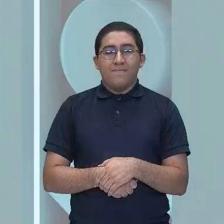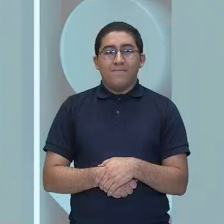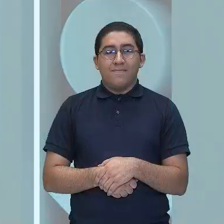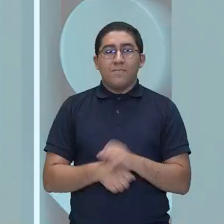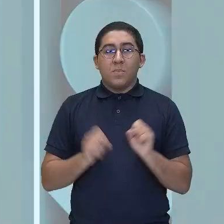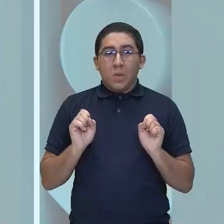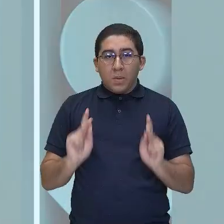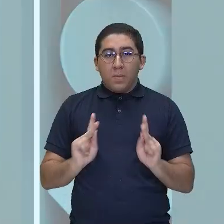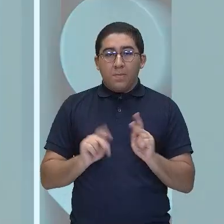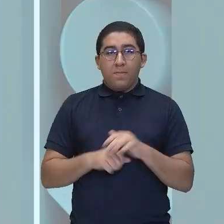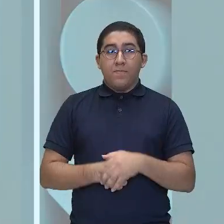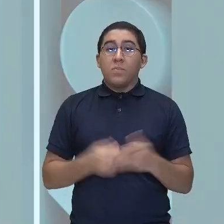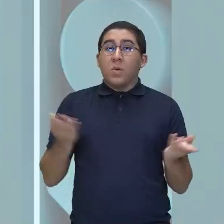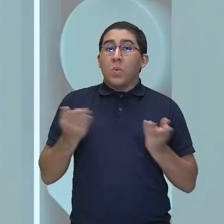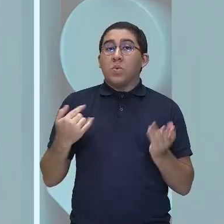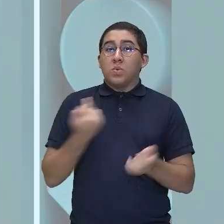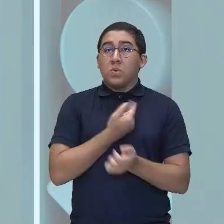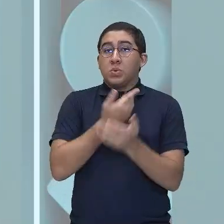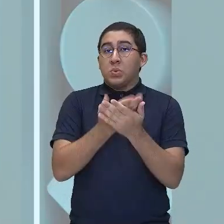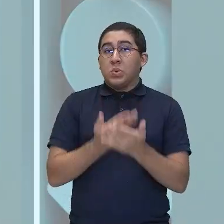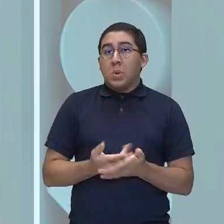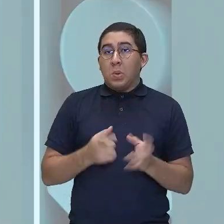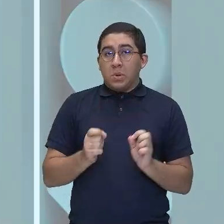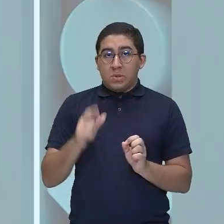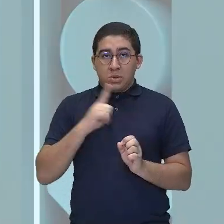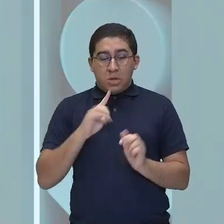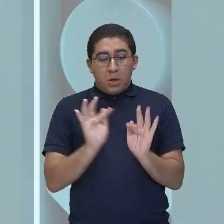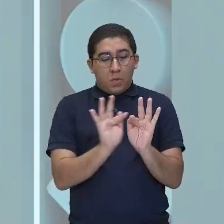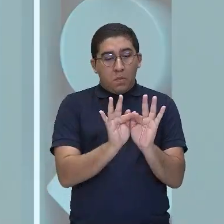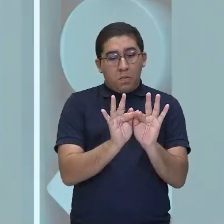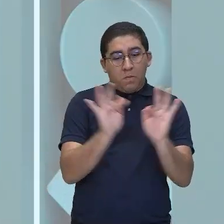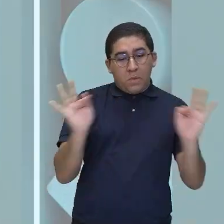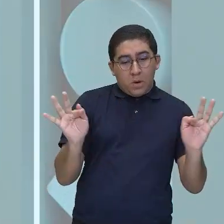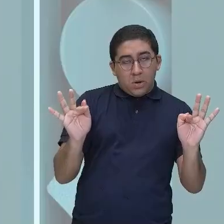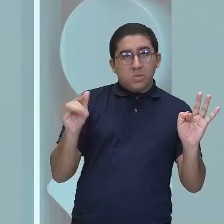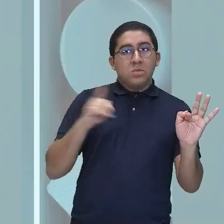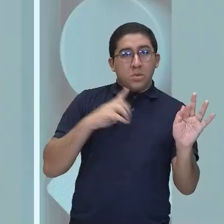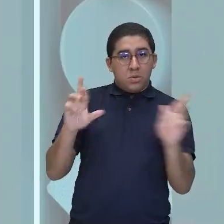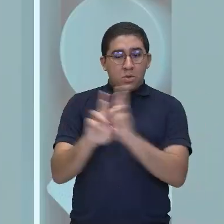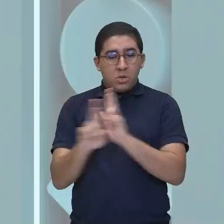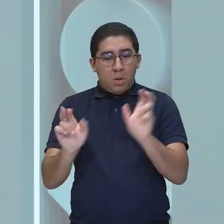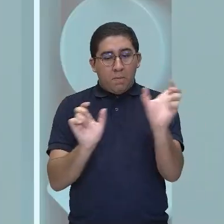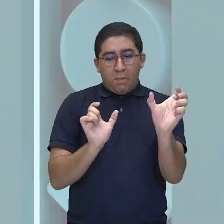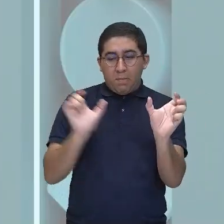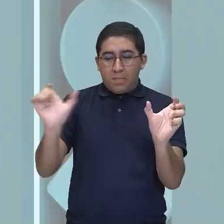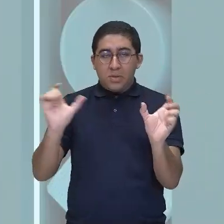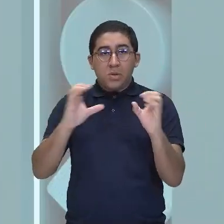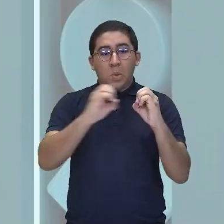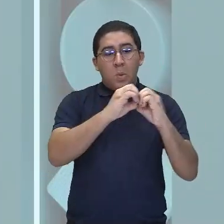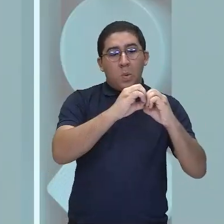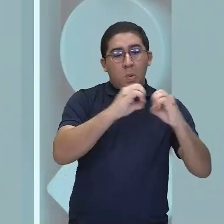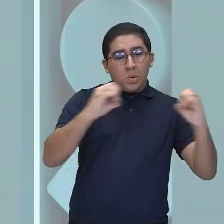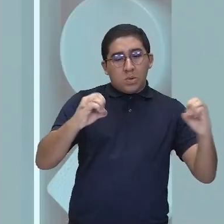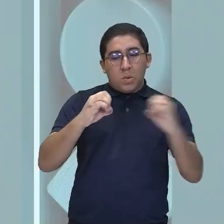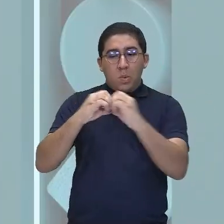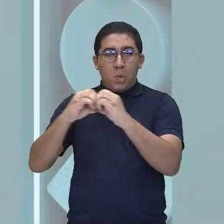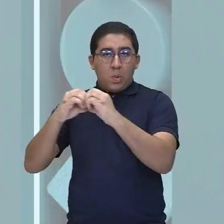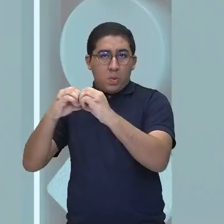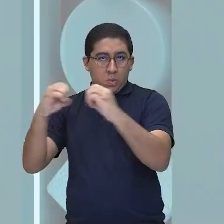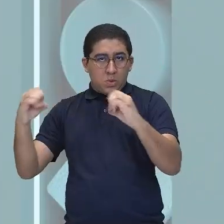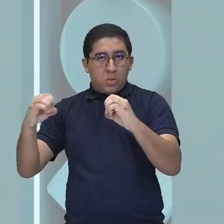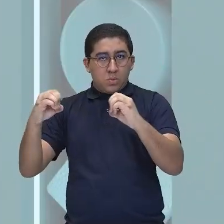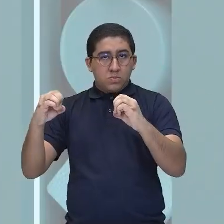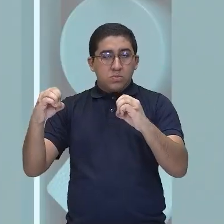Muito bem, então hoje nós vamos estudar o período composto por coordenação, que são orações, que praticamente elas